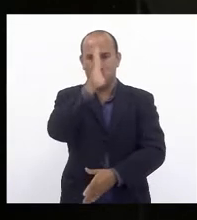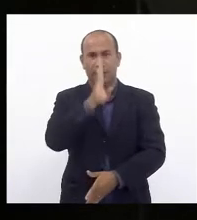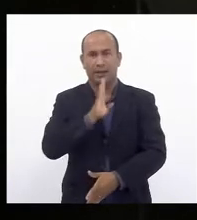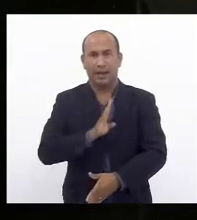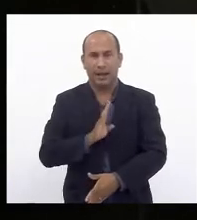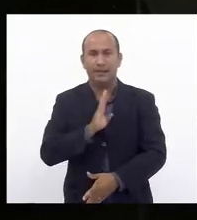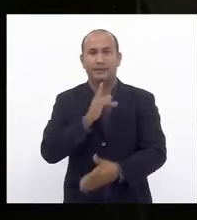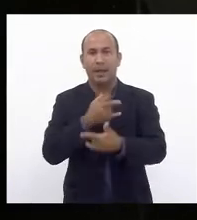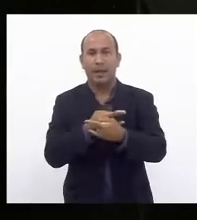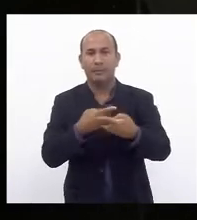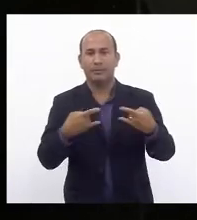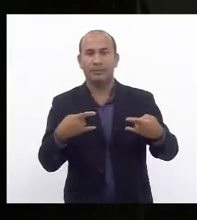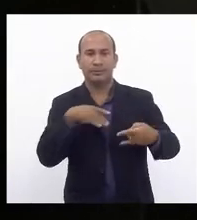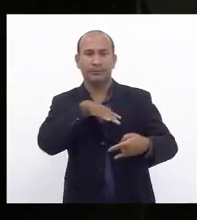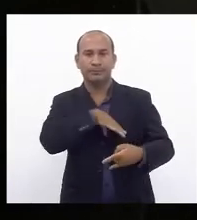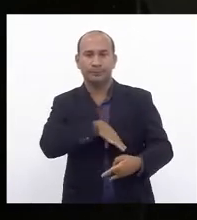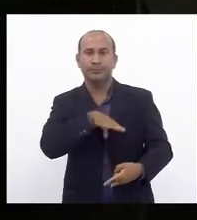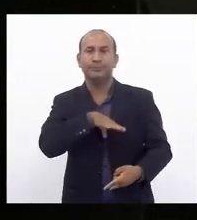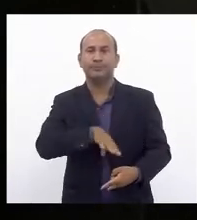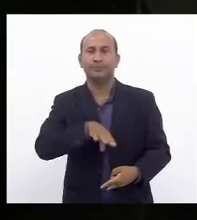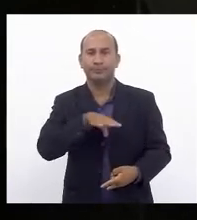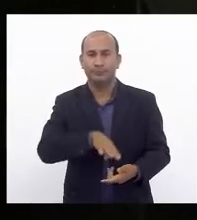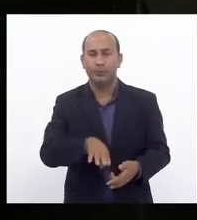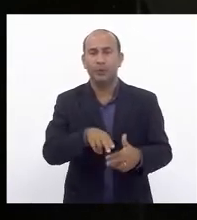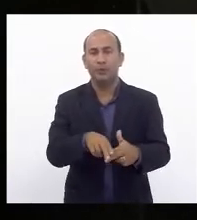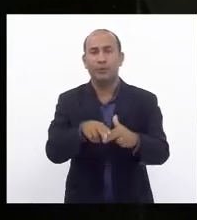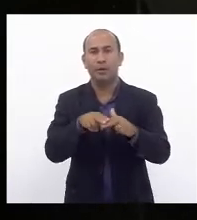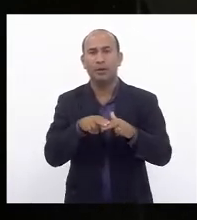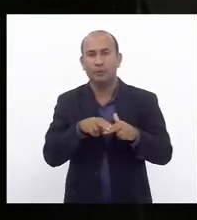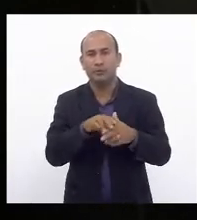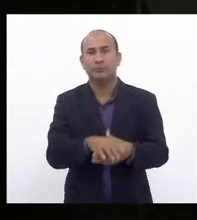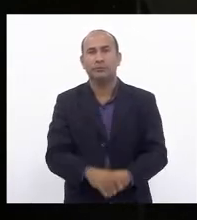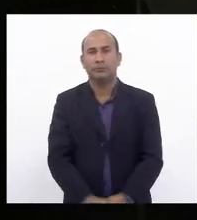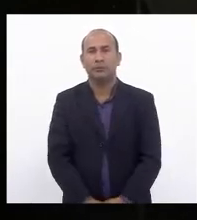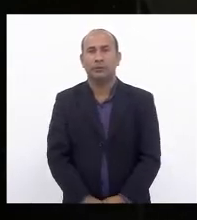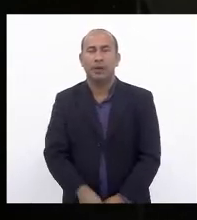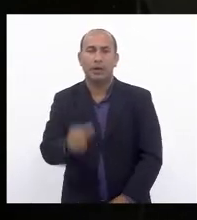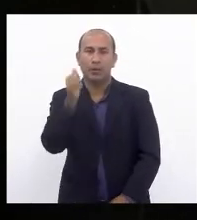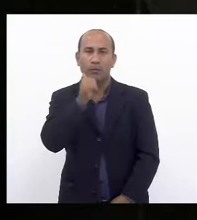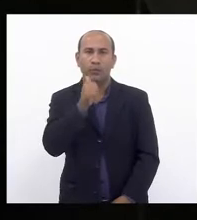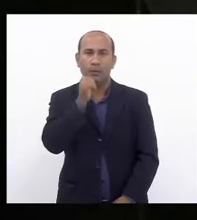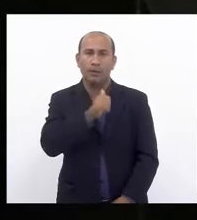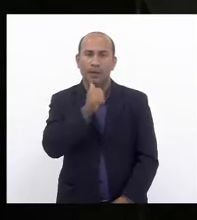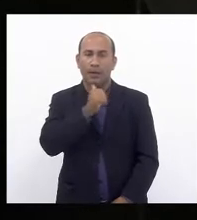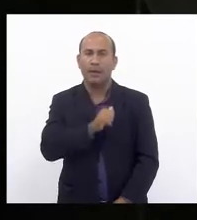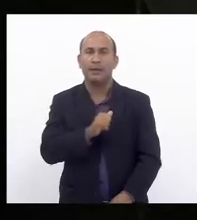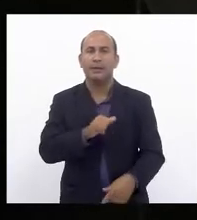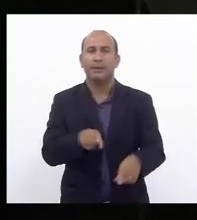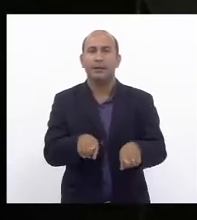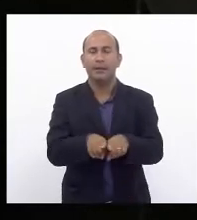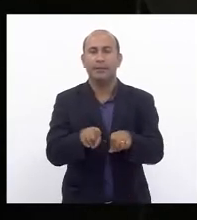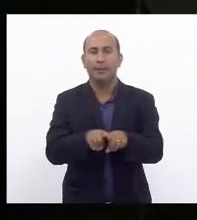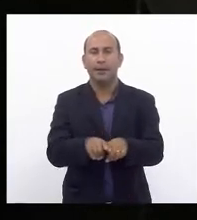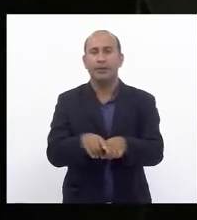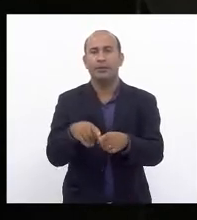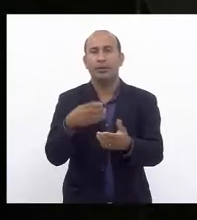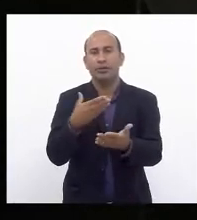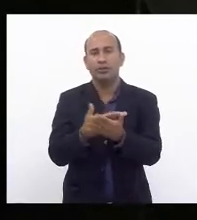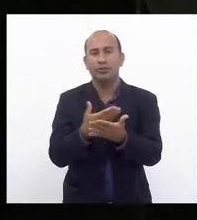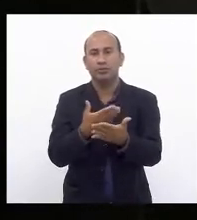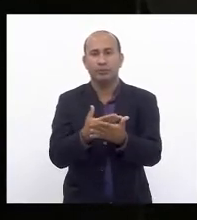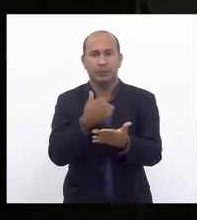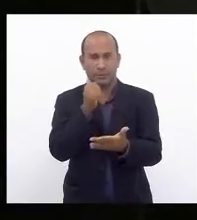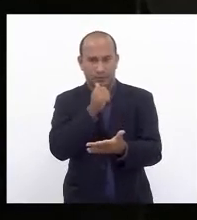de absorventes íntimos higiênicos para mulheres e, sobretudo, para estudantes no